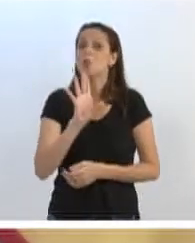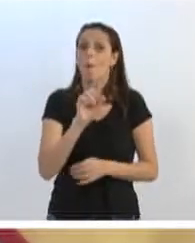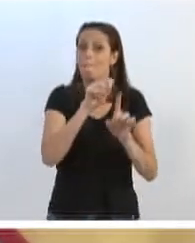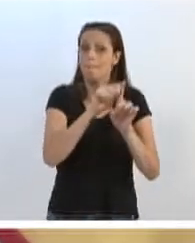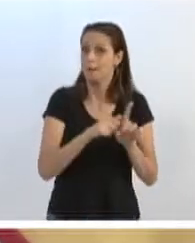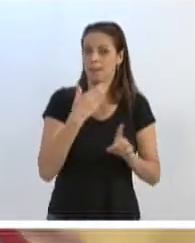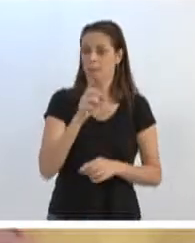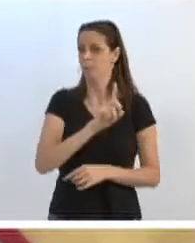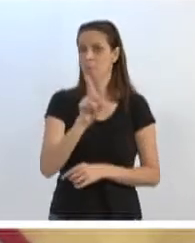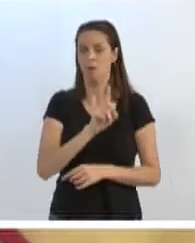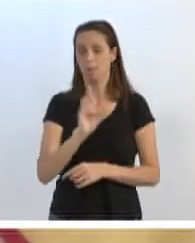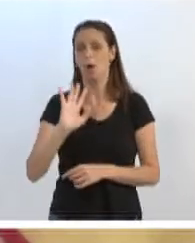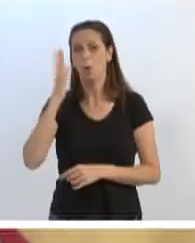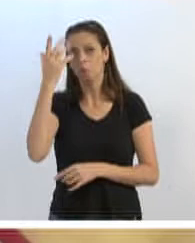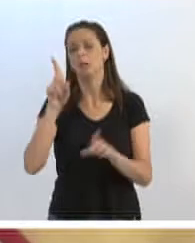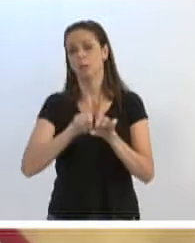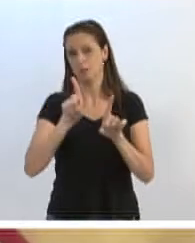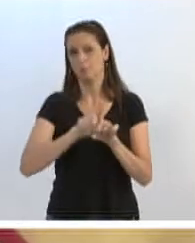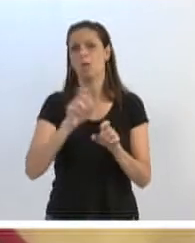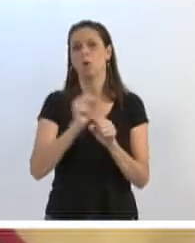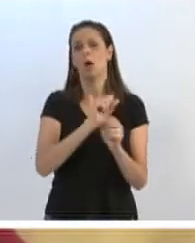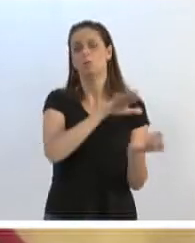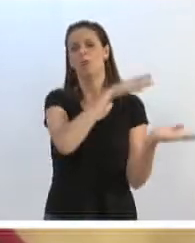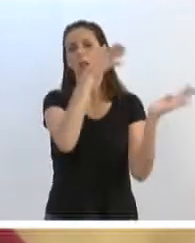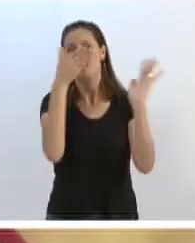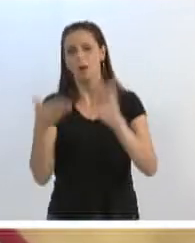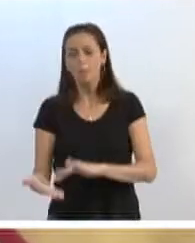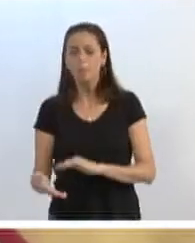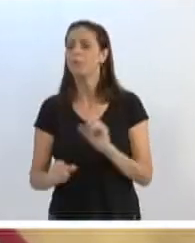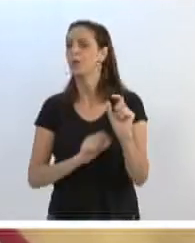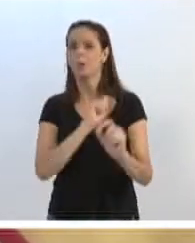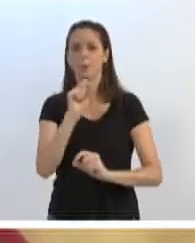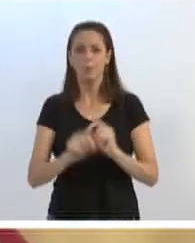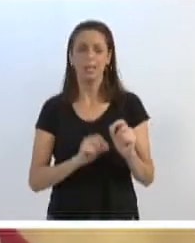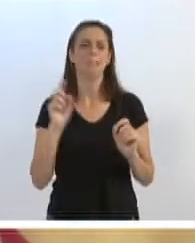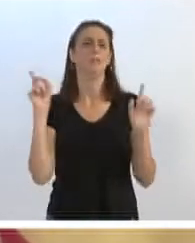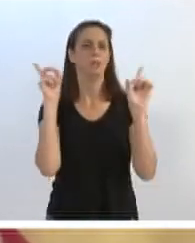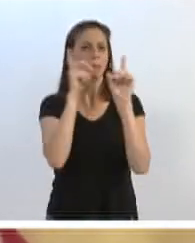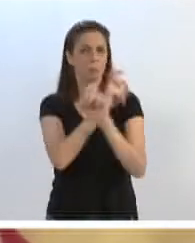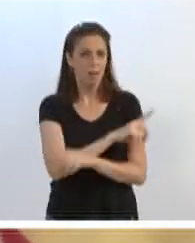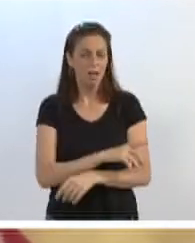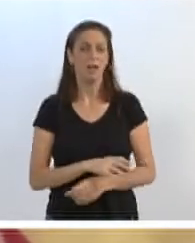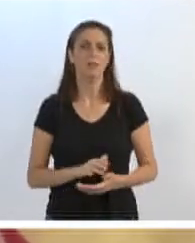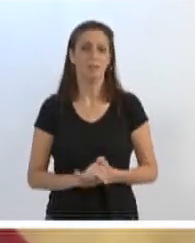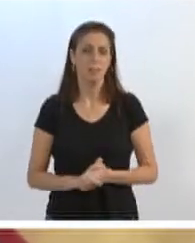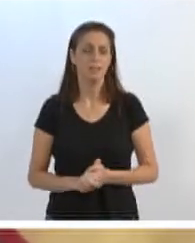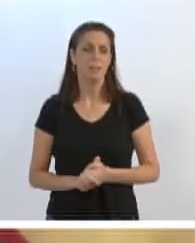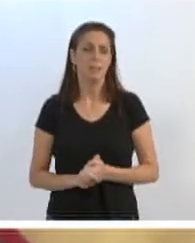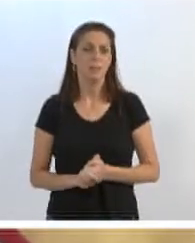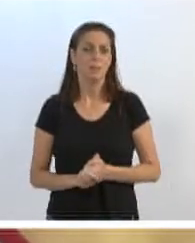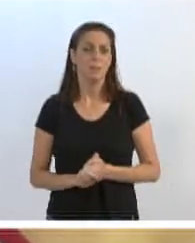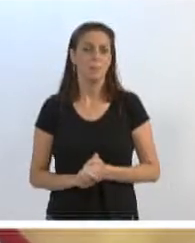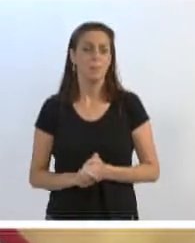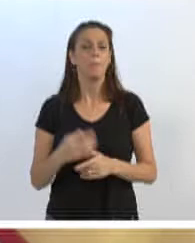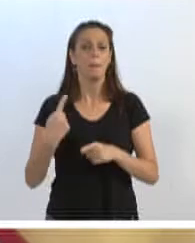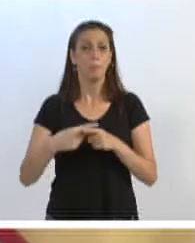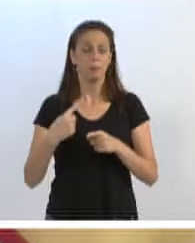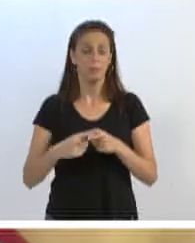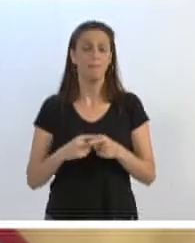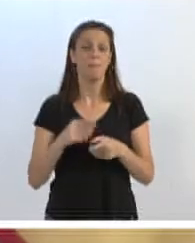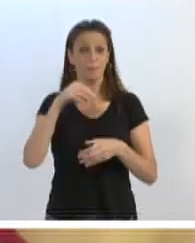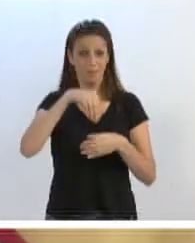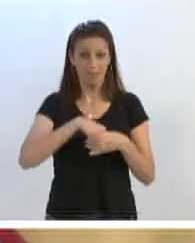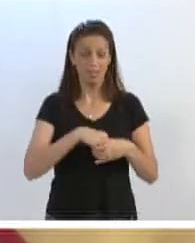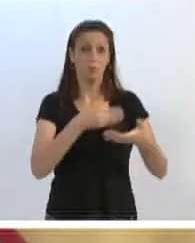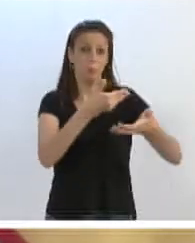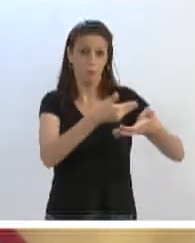vem acontecendo durante o ano todo uma dificuldade muito grande com relação à demanda que bate à porta tanto o pronto socorro do hospital santo